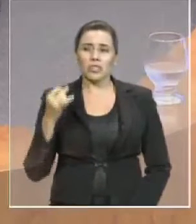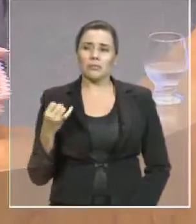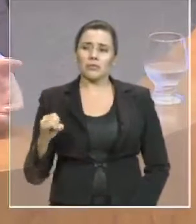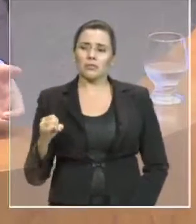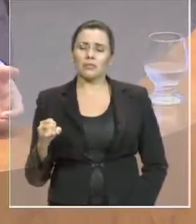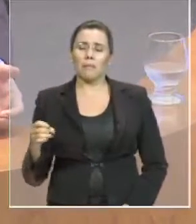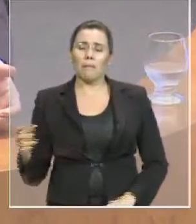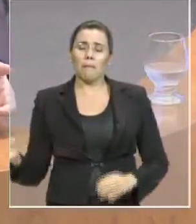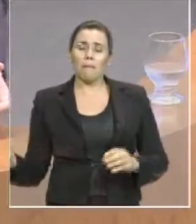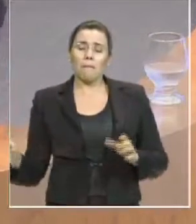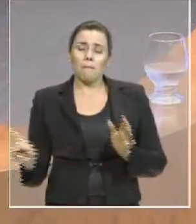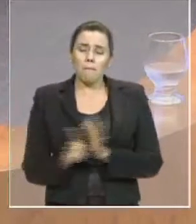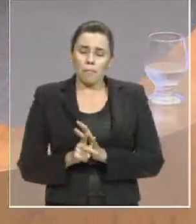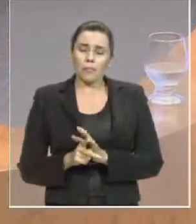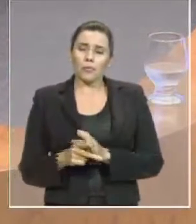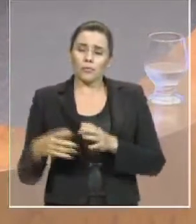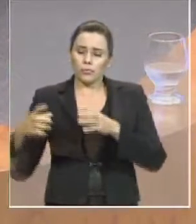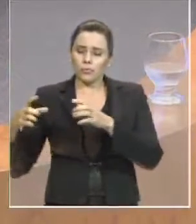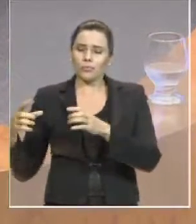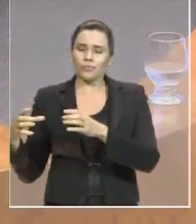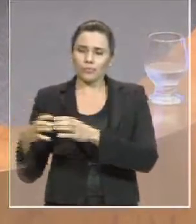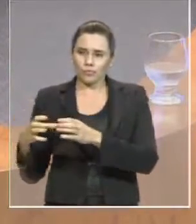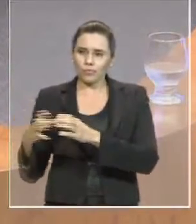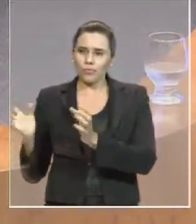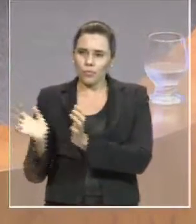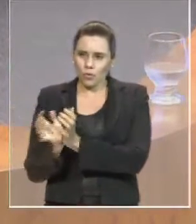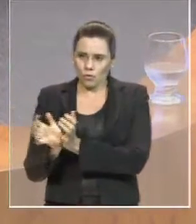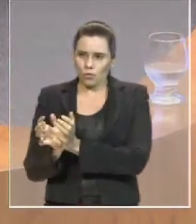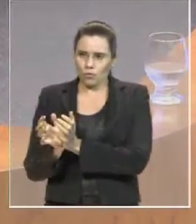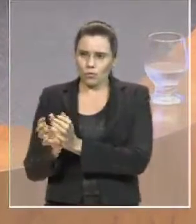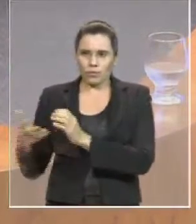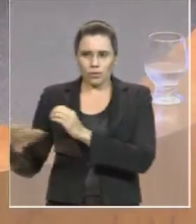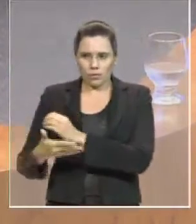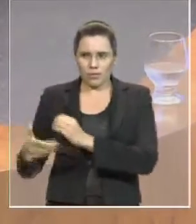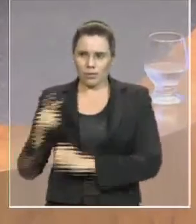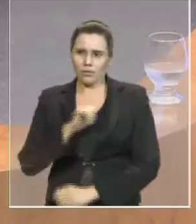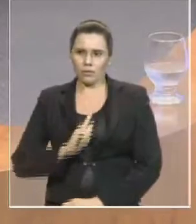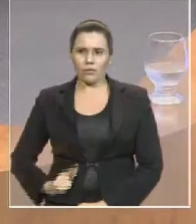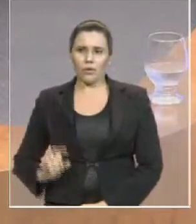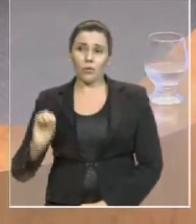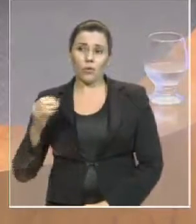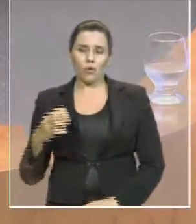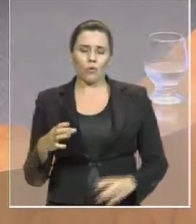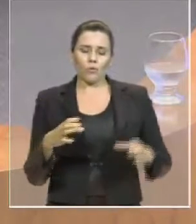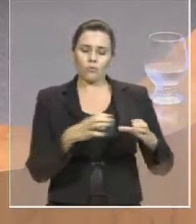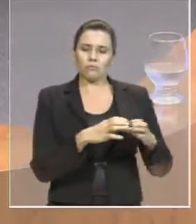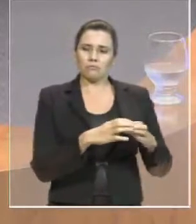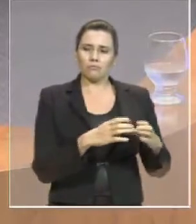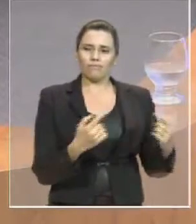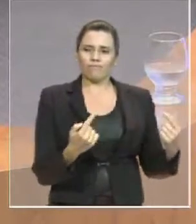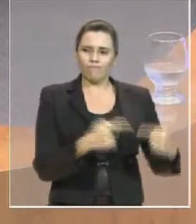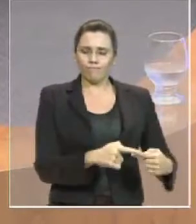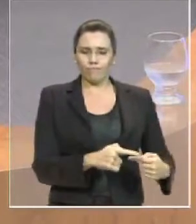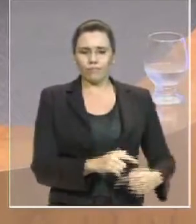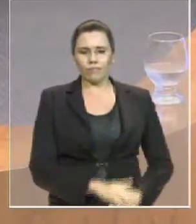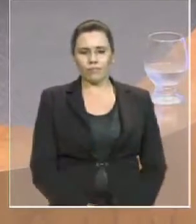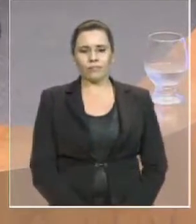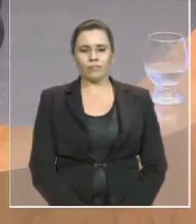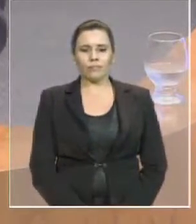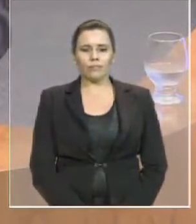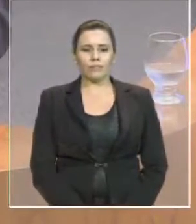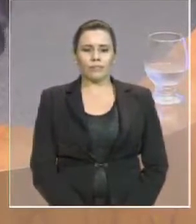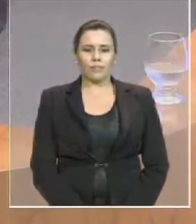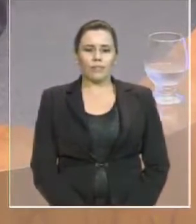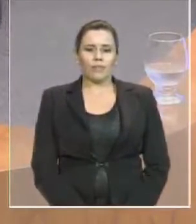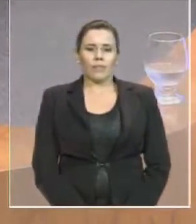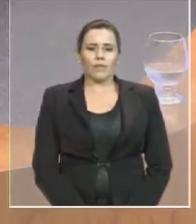é governo, até porque até pedir isso dele é muito, porque com a curta carreira política,